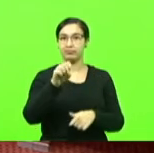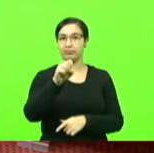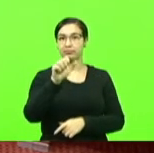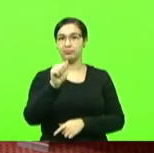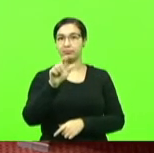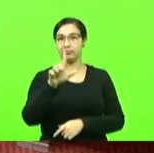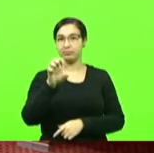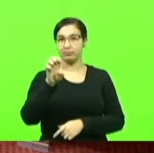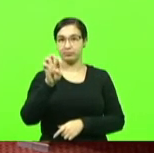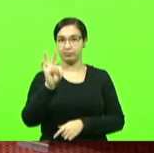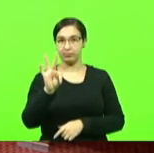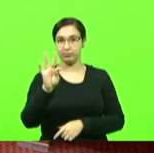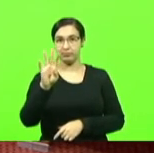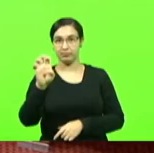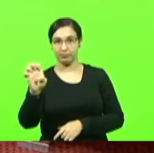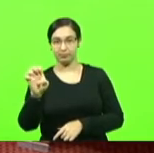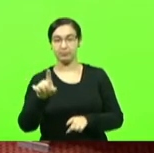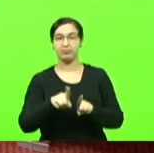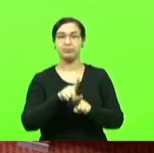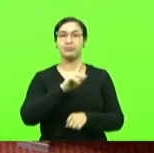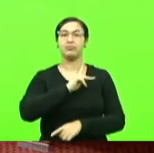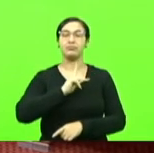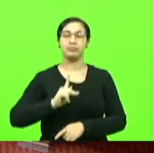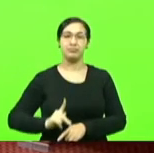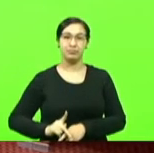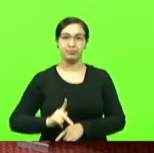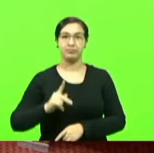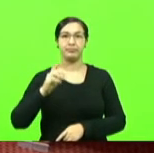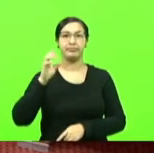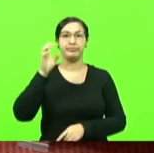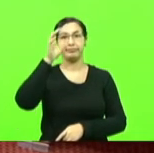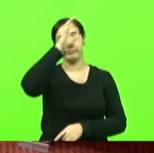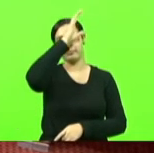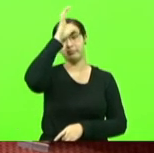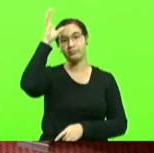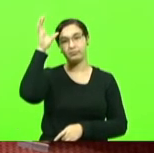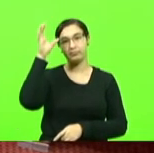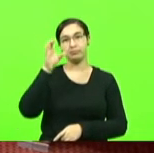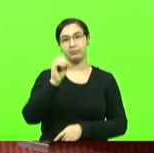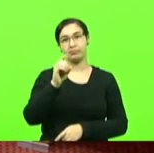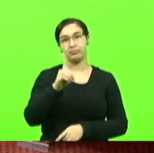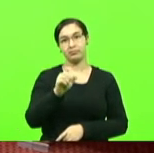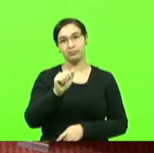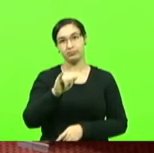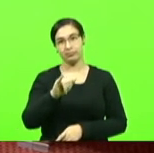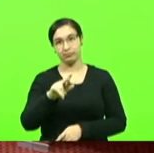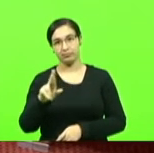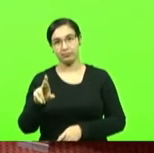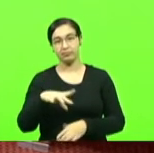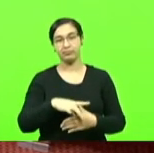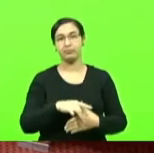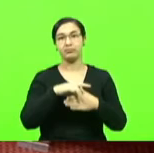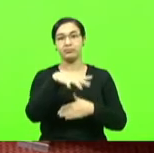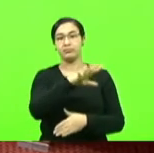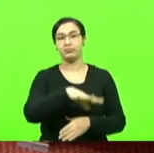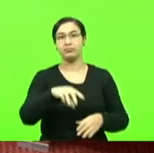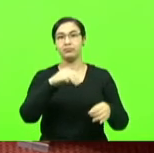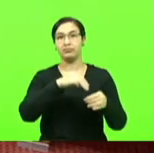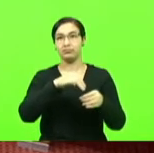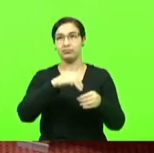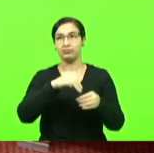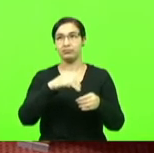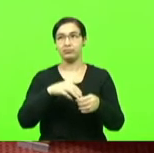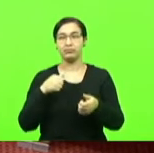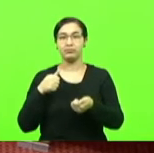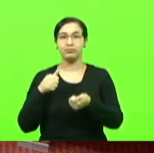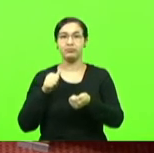o presidente da Câmara, o Dair, e as lideranças do município que acompanham